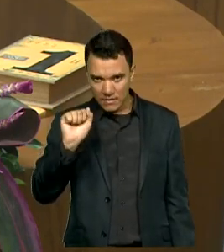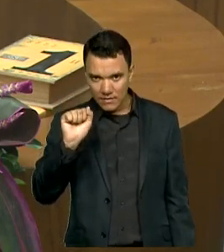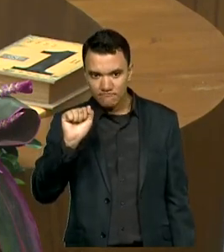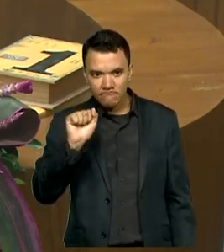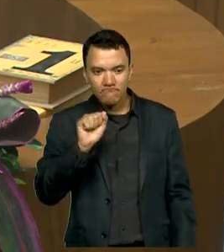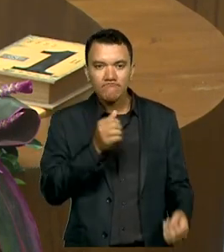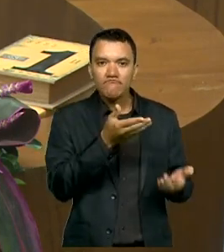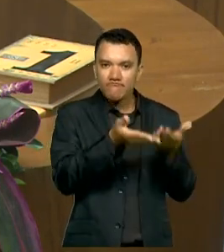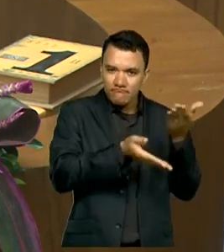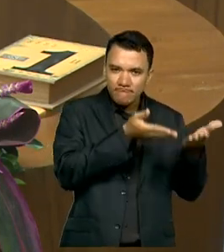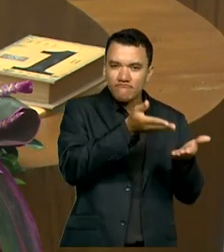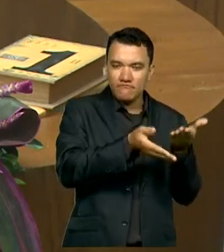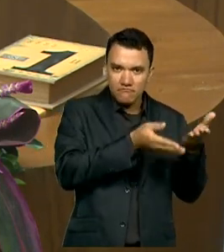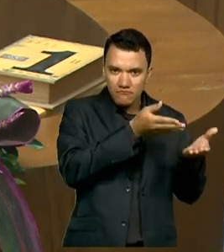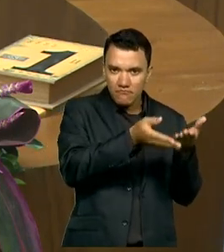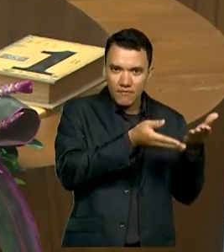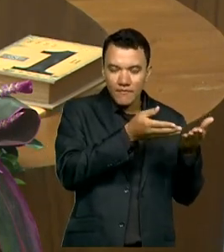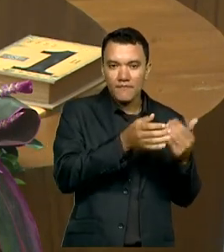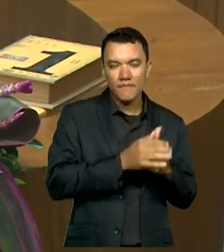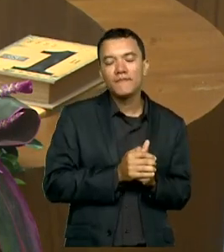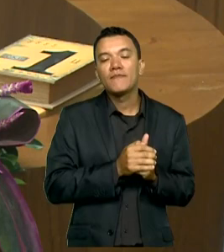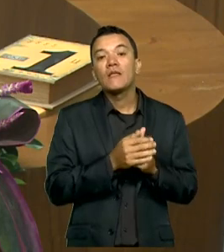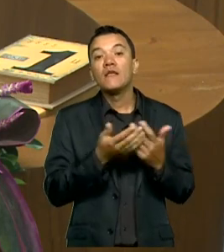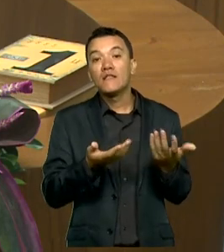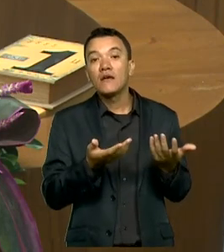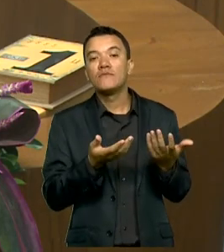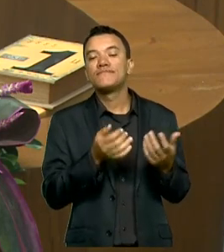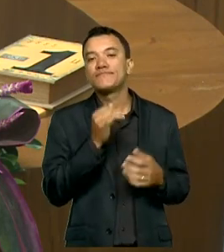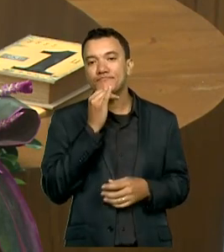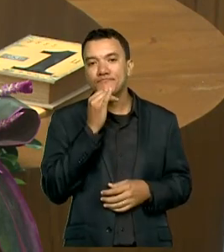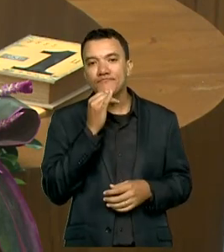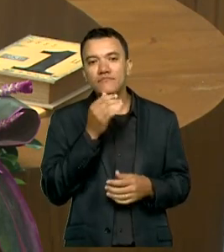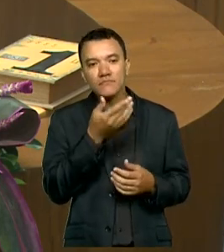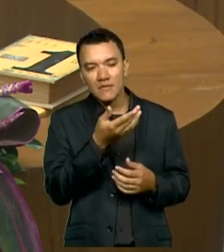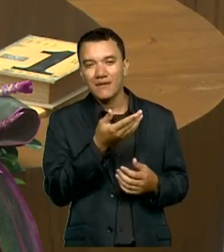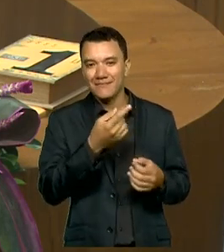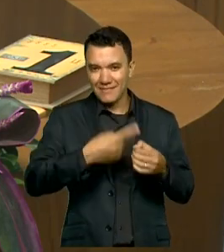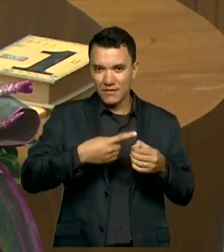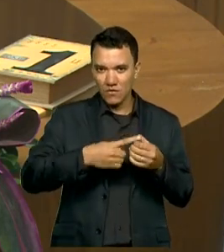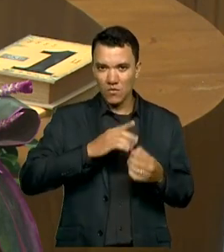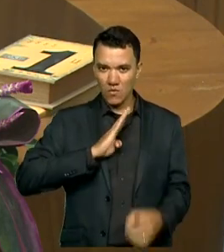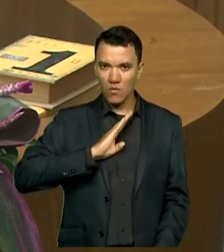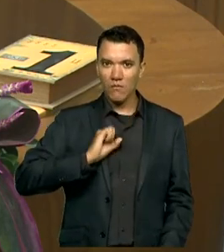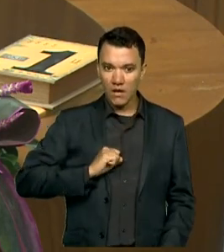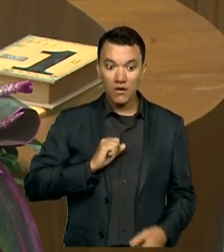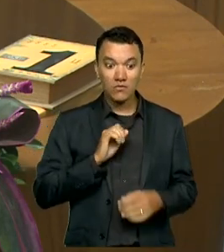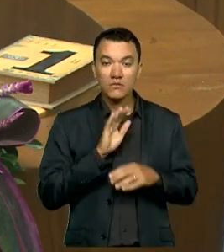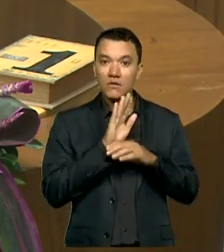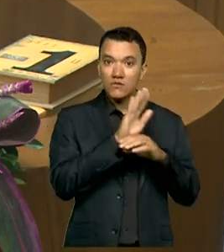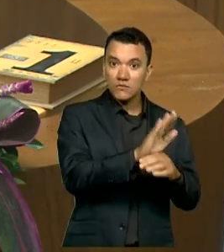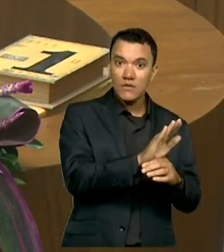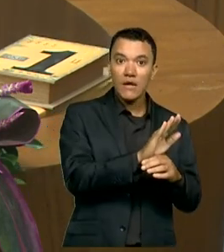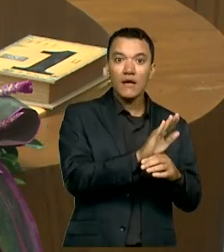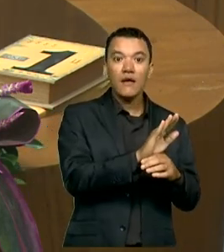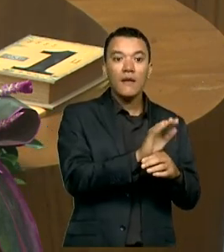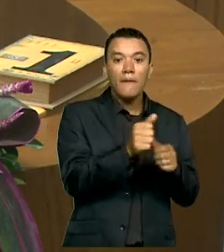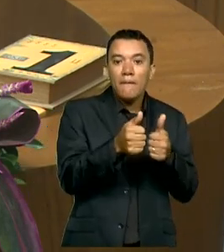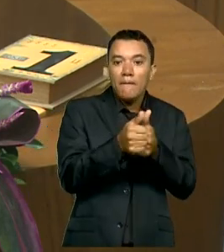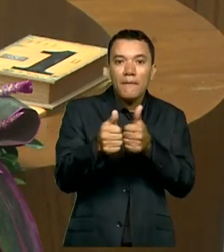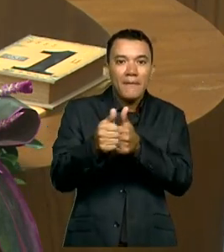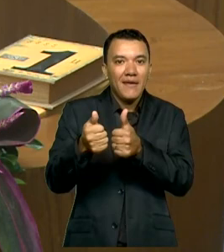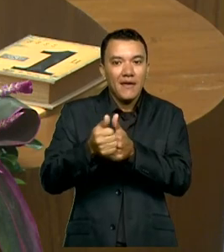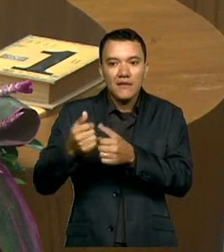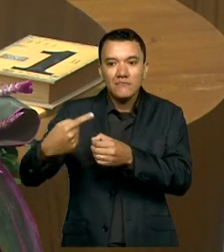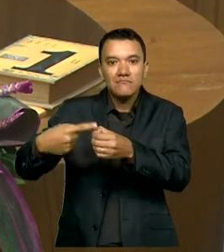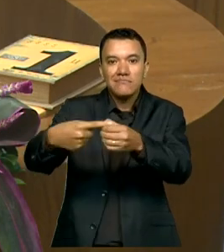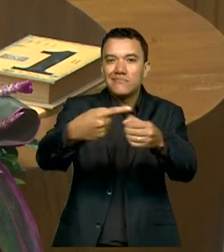você coloca na saúde de Balsas, você consegue beneficiar todas essas 14 cidades da região